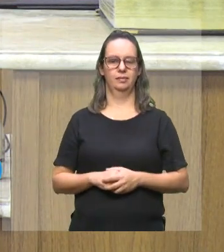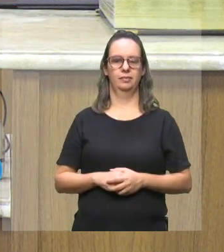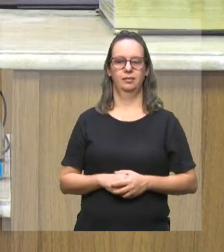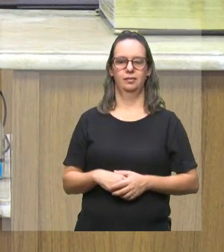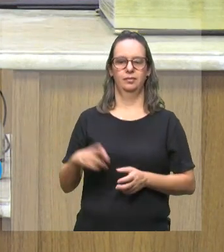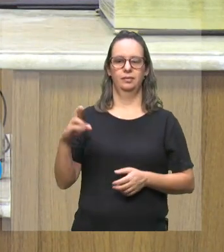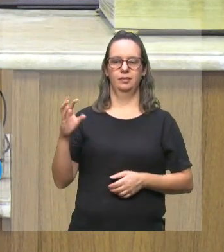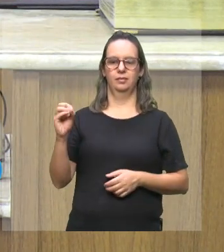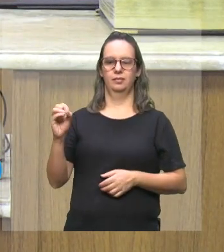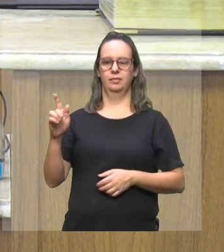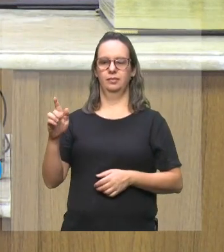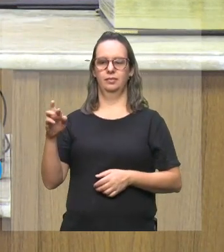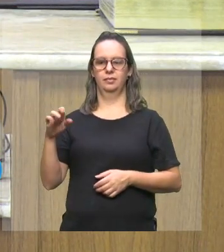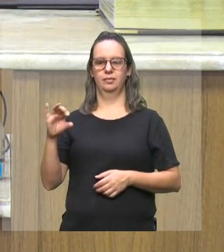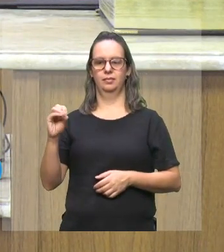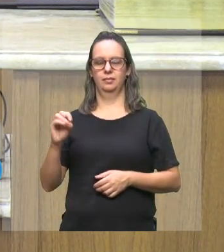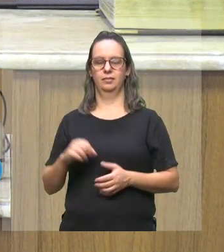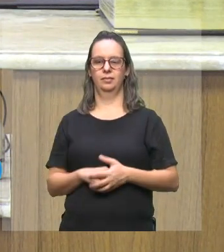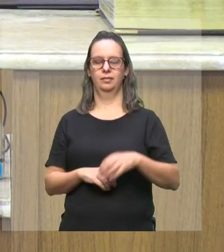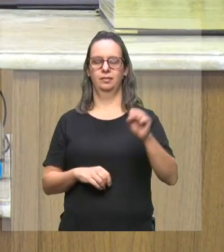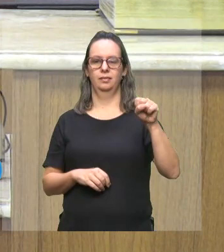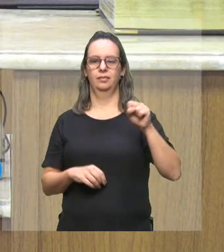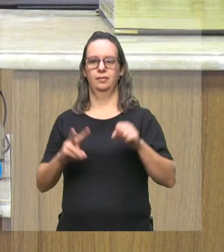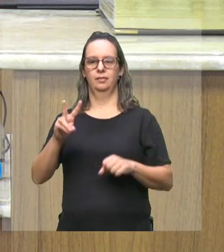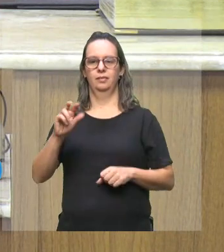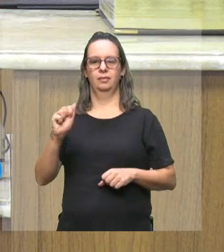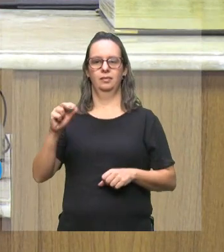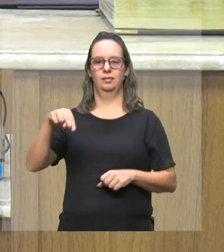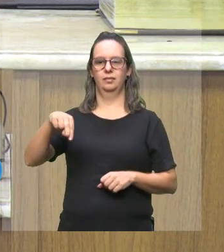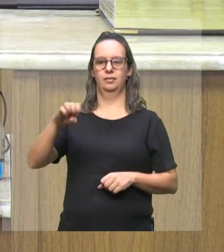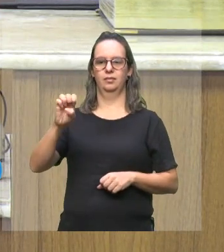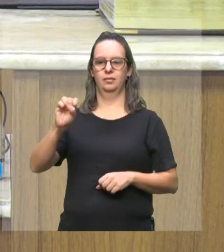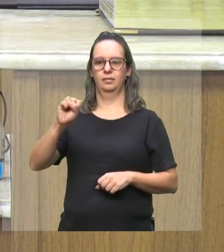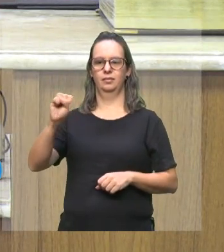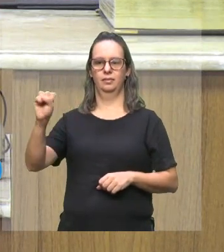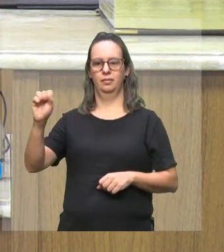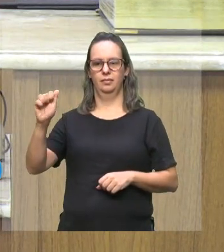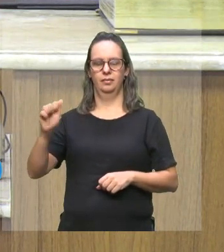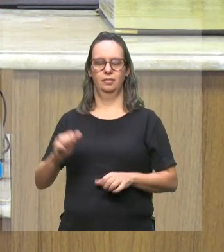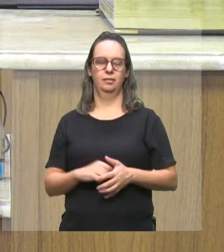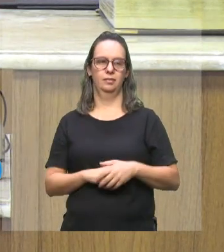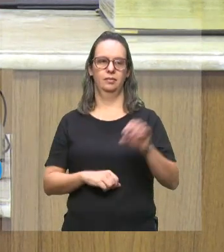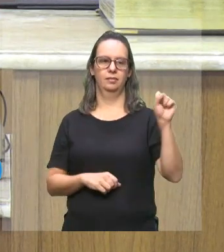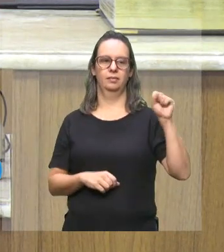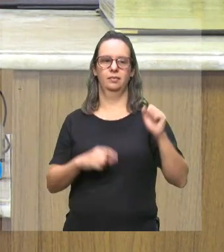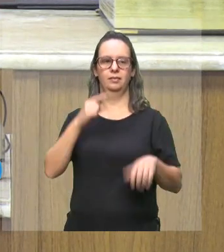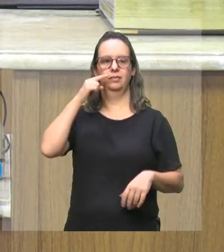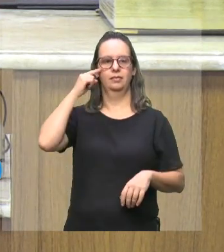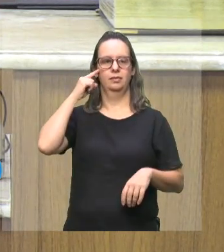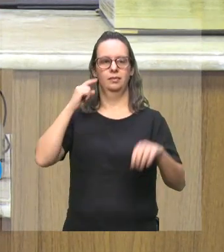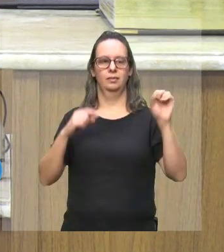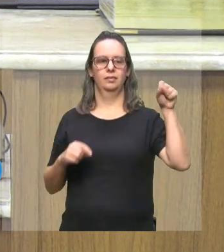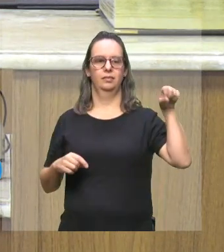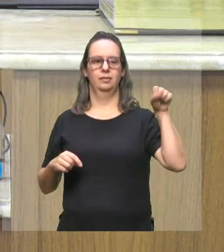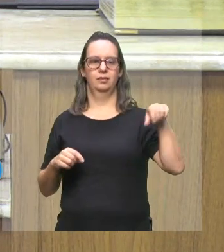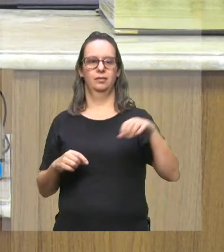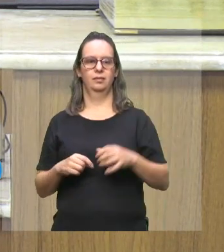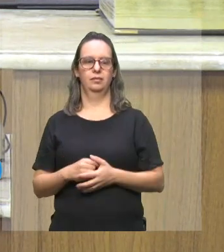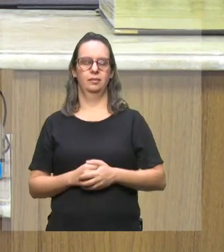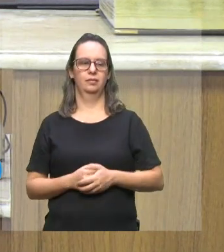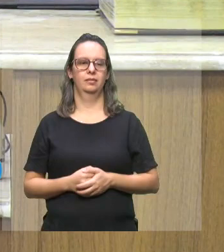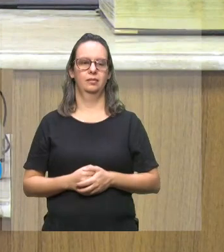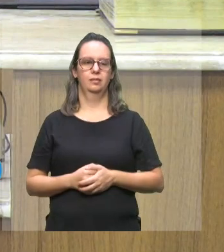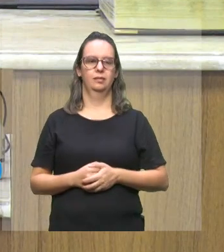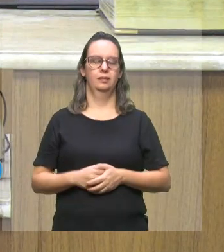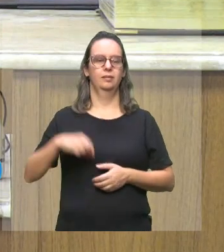Rogério Nascimento. Sim. Vanessa Eugênio. Vanessa Eugênio vota sim. Vinícius Simile. Sim. E